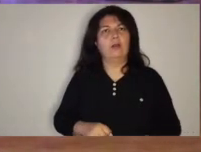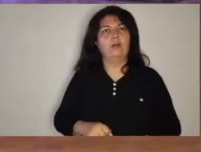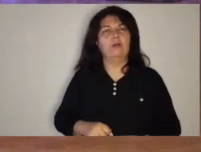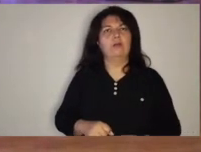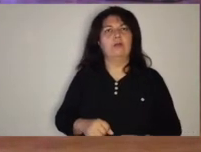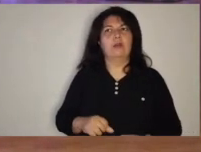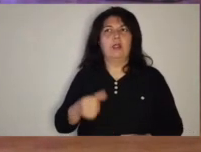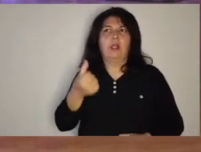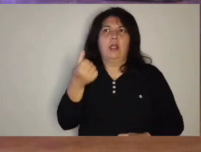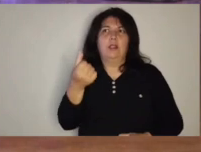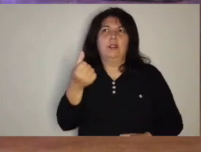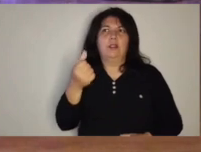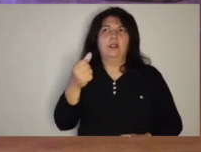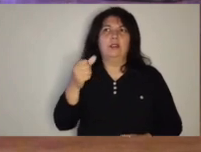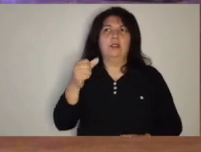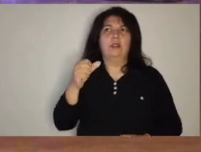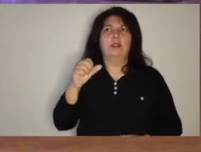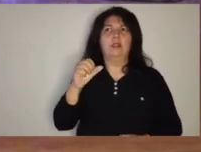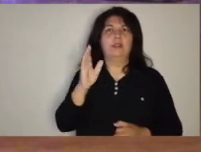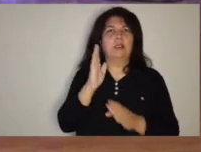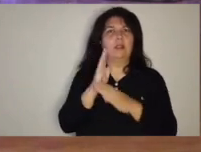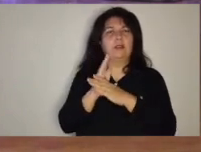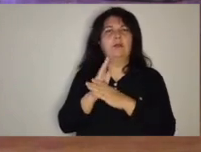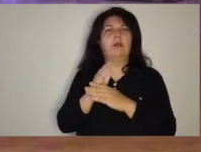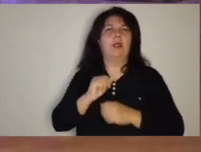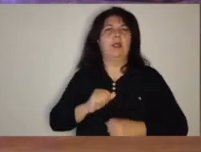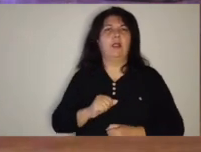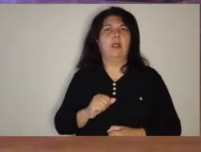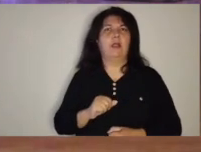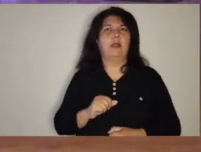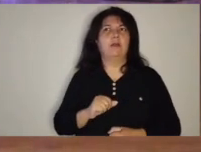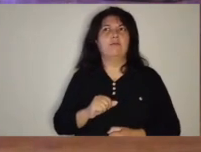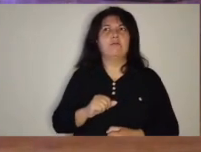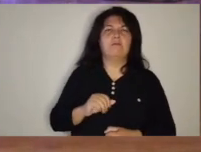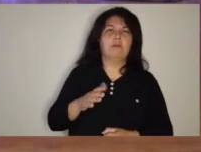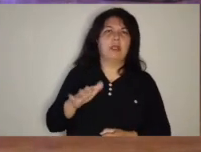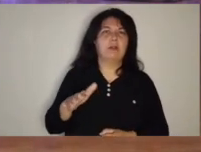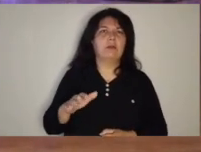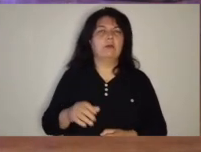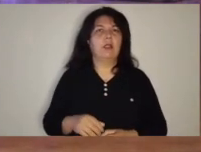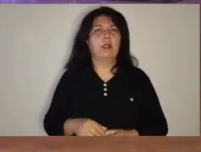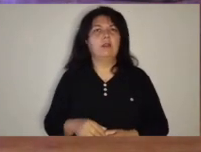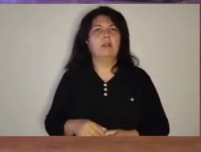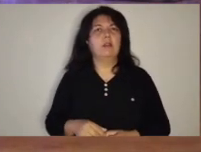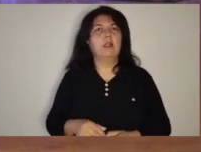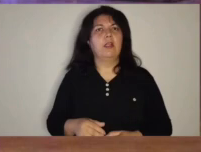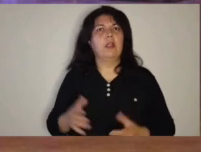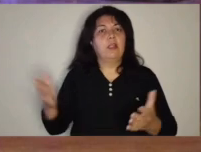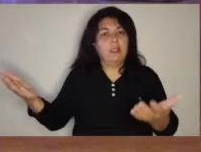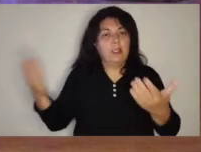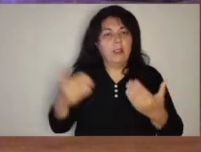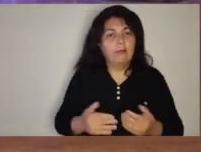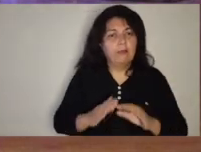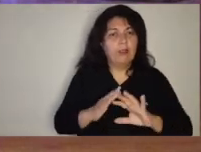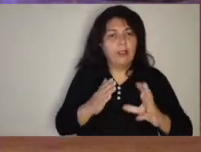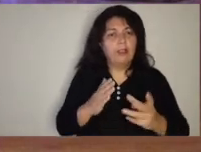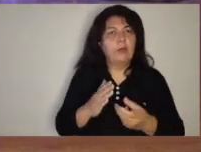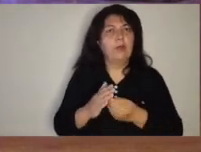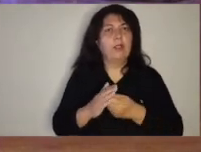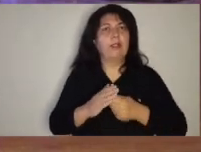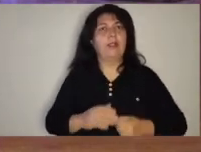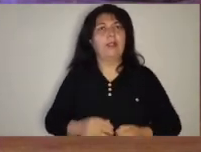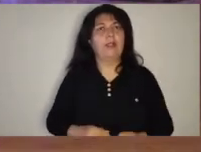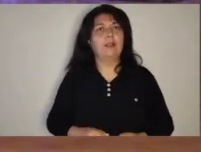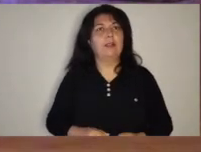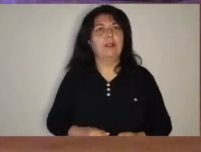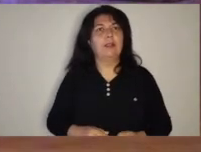Paulo. Acordo de domingo 6h30, 6h15 para vir cultuar o Senhor. E agradeço a Deus, porque na semana eu também acordo cedo para ir